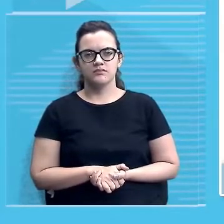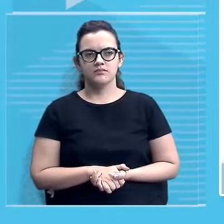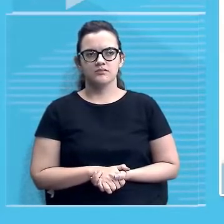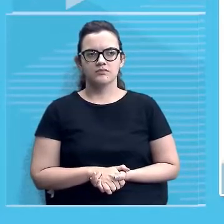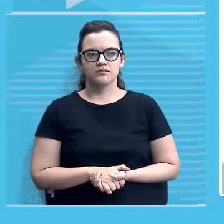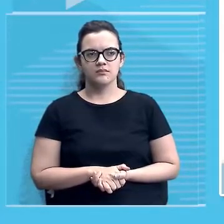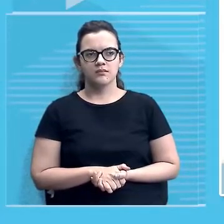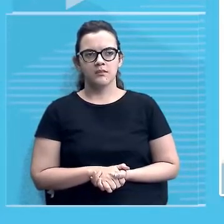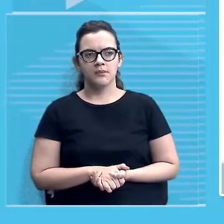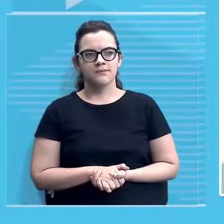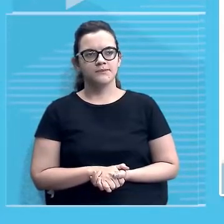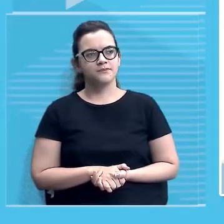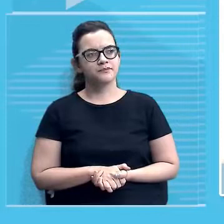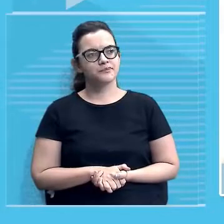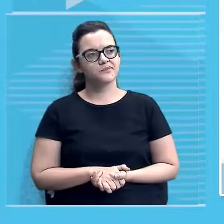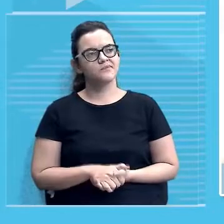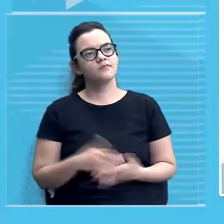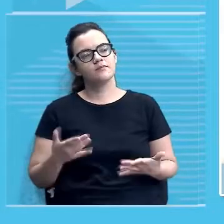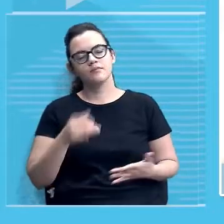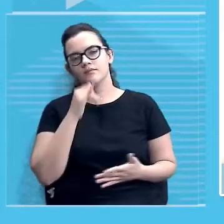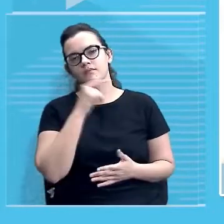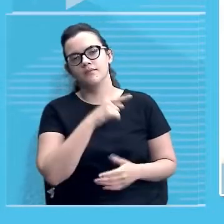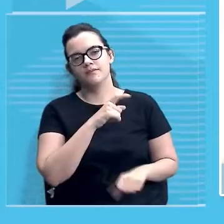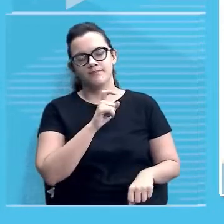É o processo de fusão, isso.